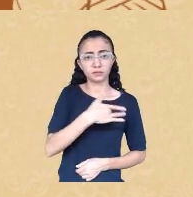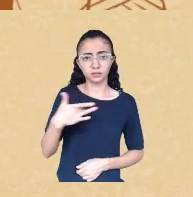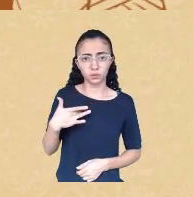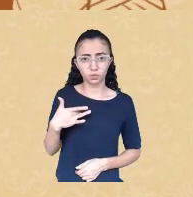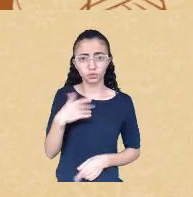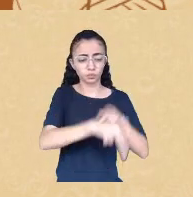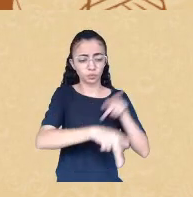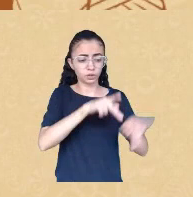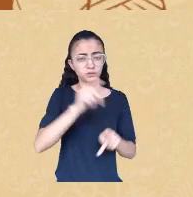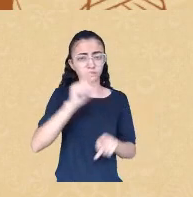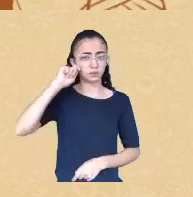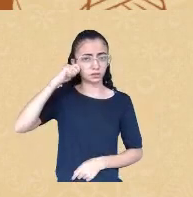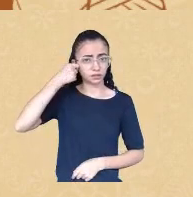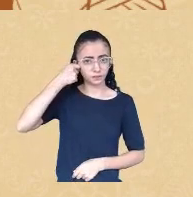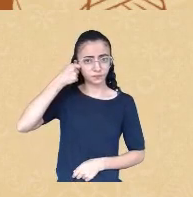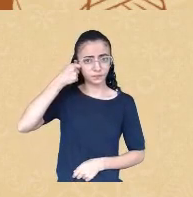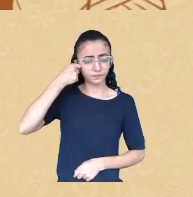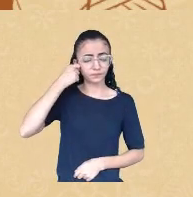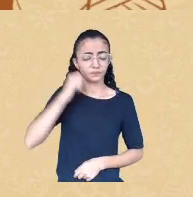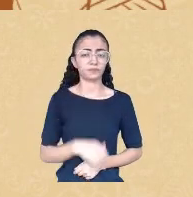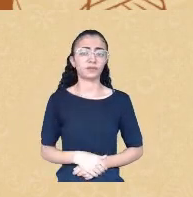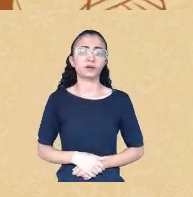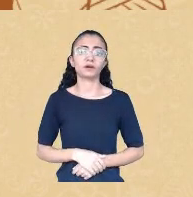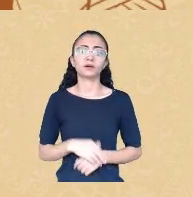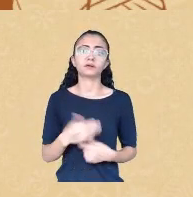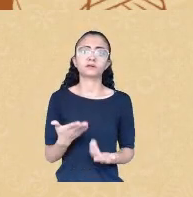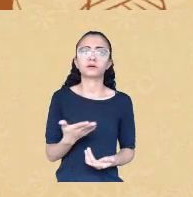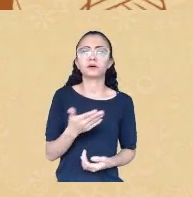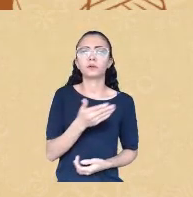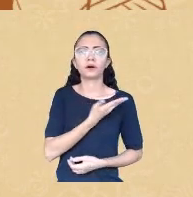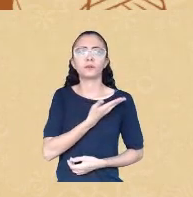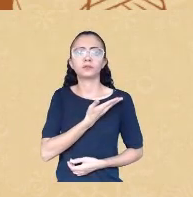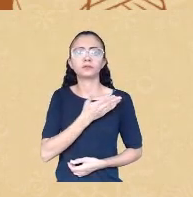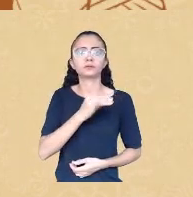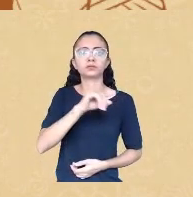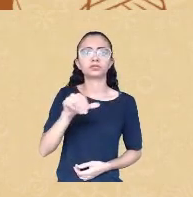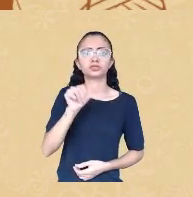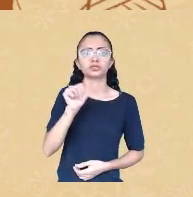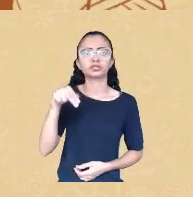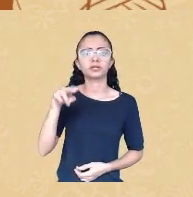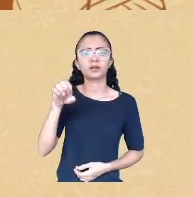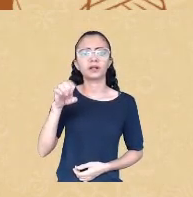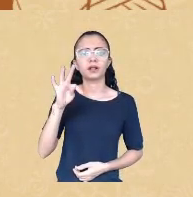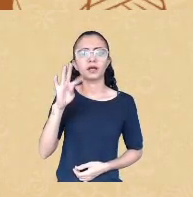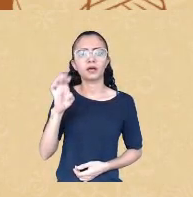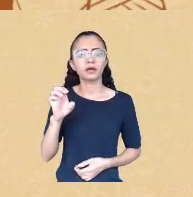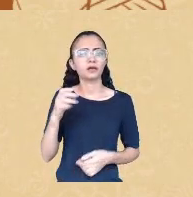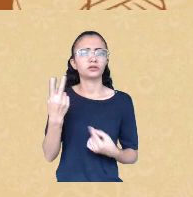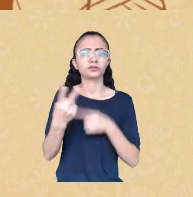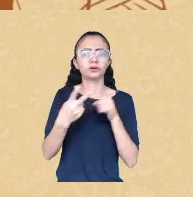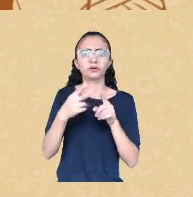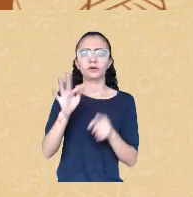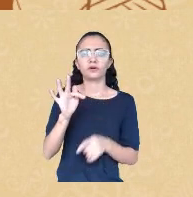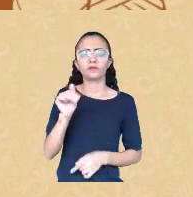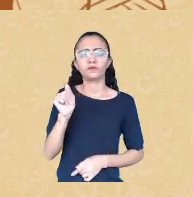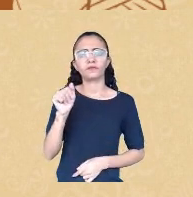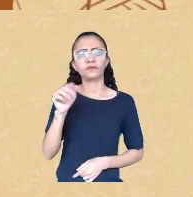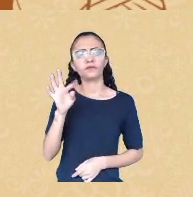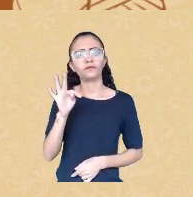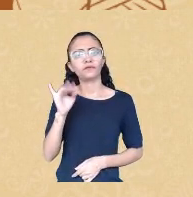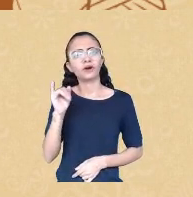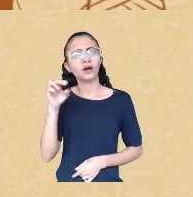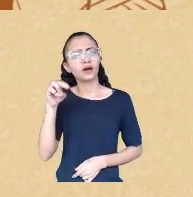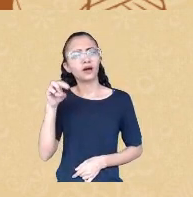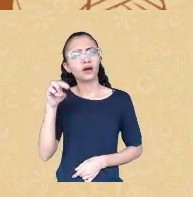que, por exemplo, colegas como a Jurema Werneck, a Oliveira, a Fátima Oliveira, outros colegas já trabalharam